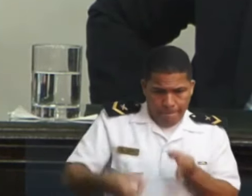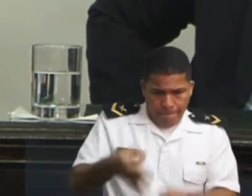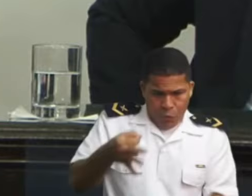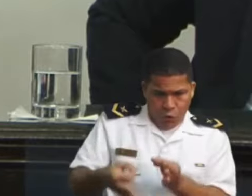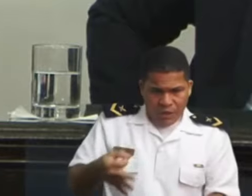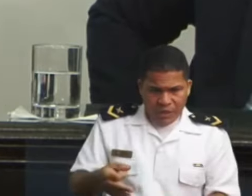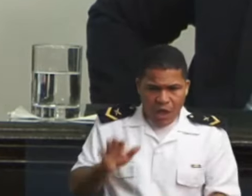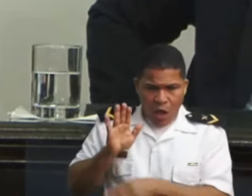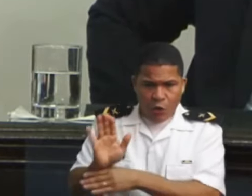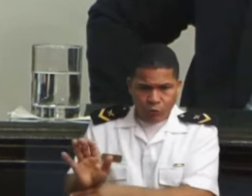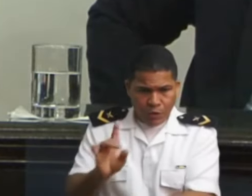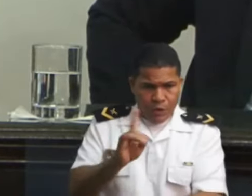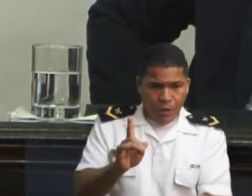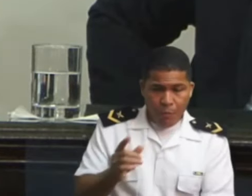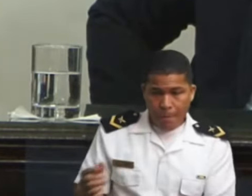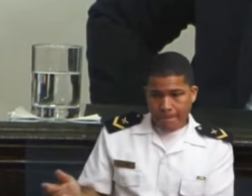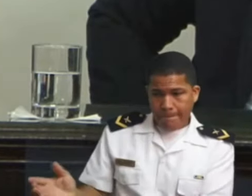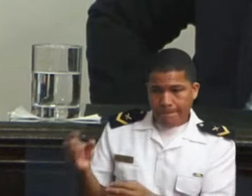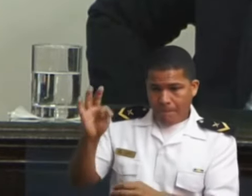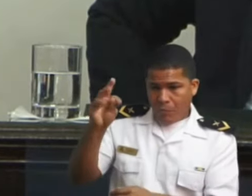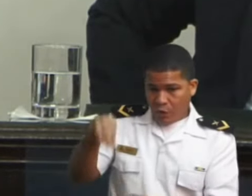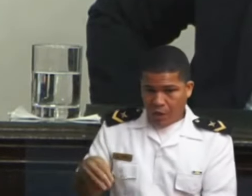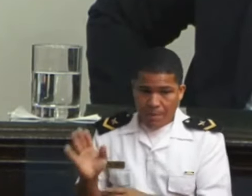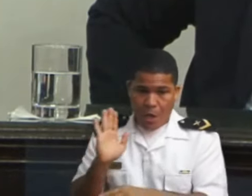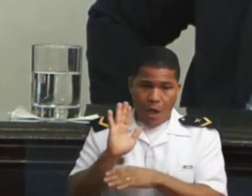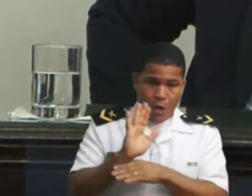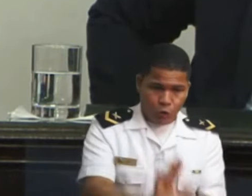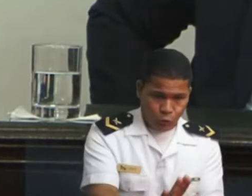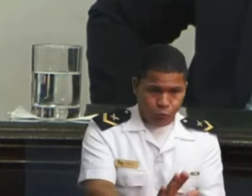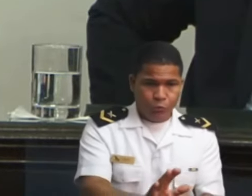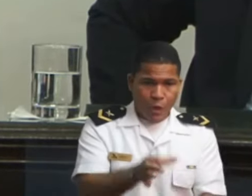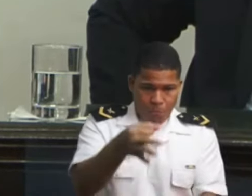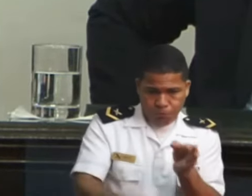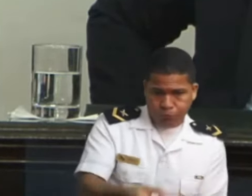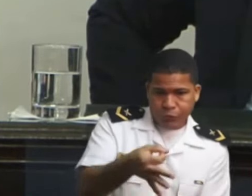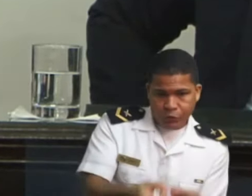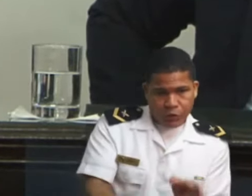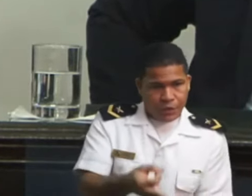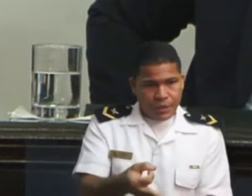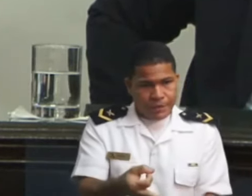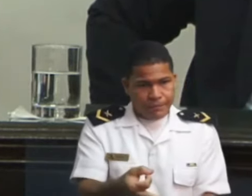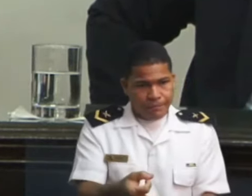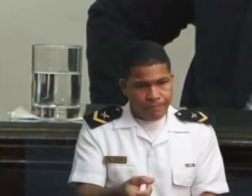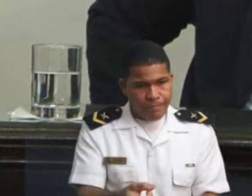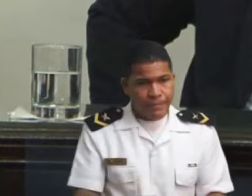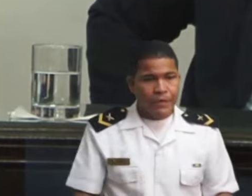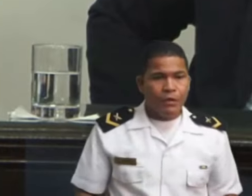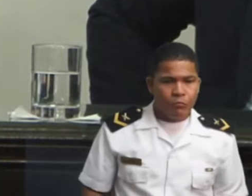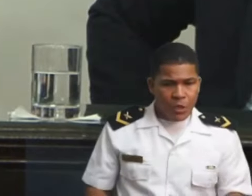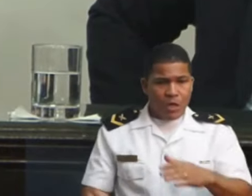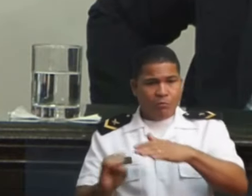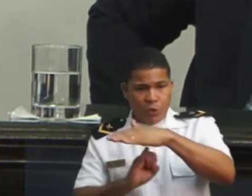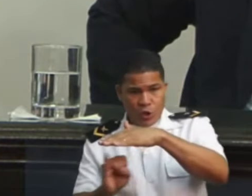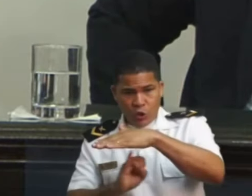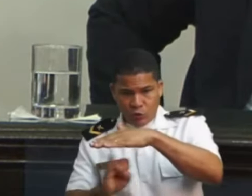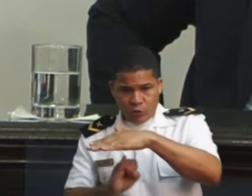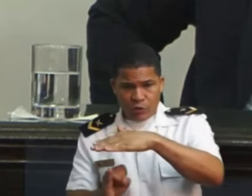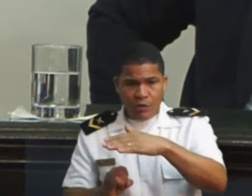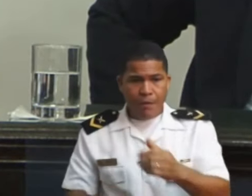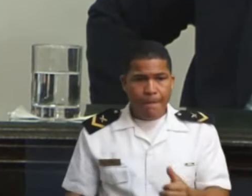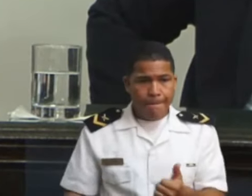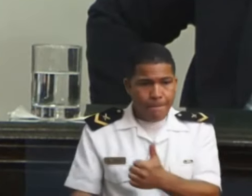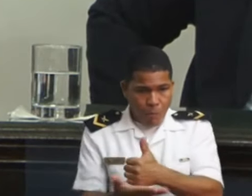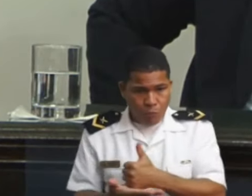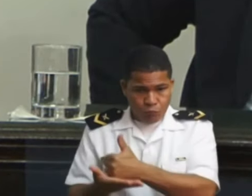é uma instituição autônoma, auxiliar do Poder Judiciário. Instituição essa apoiada